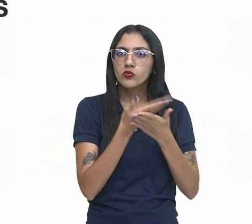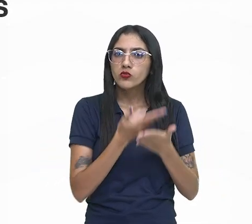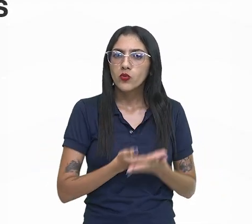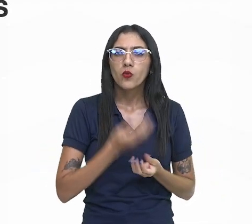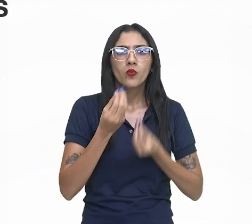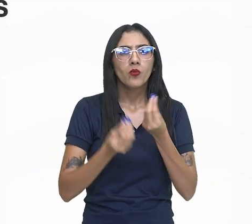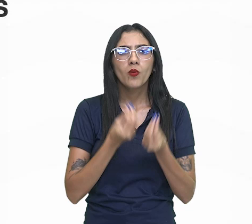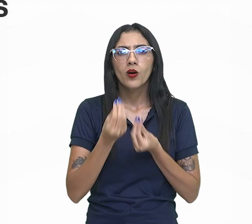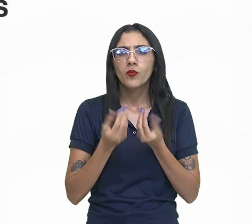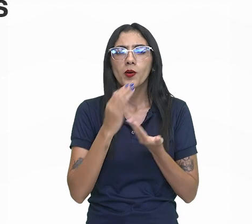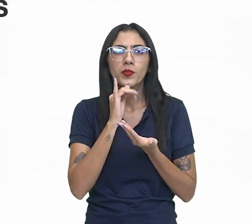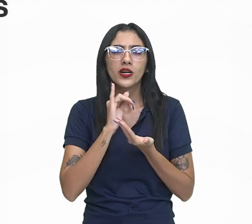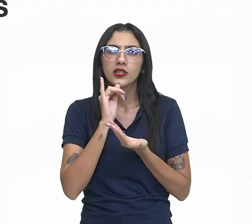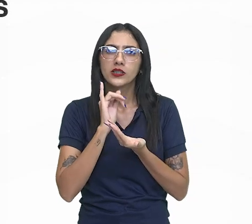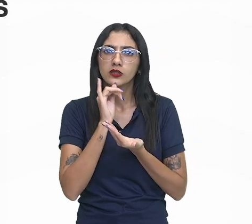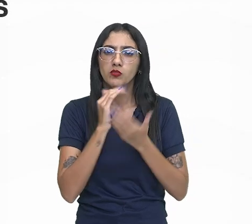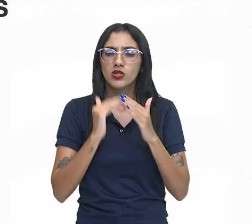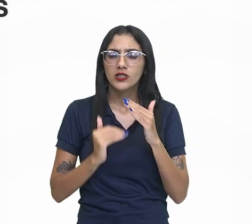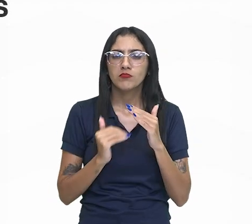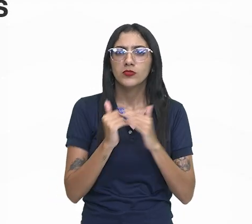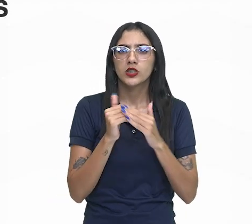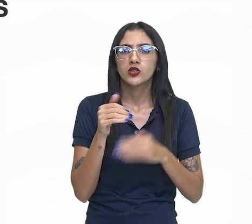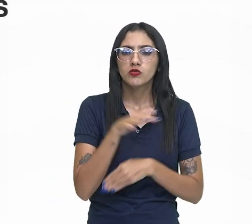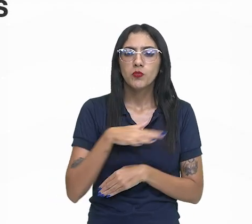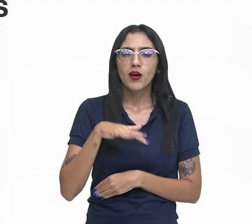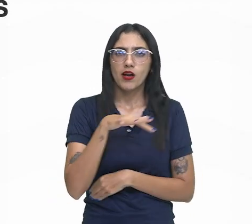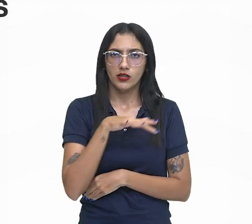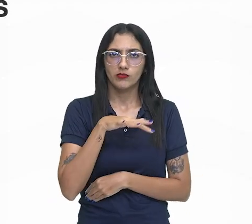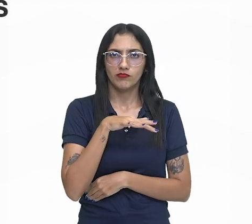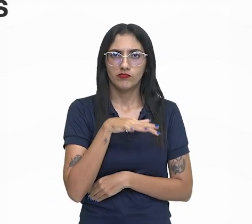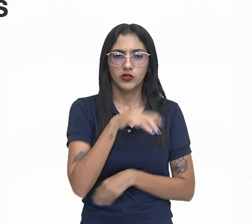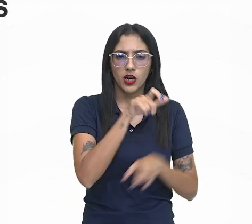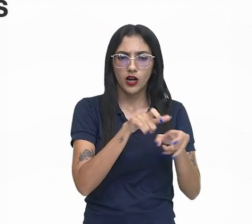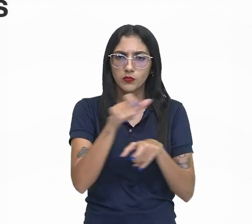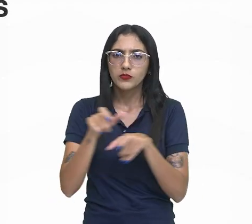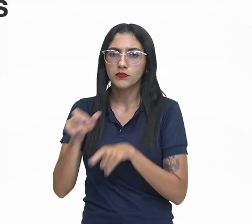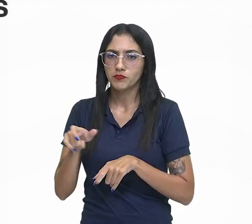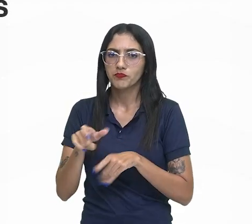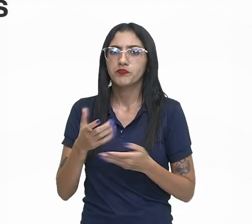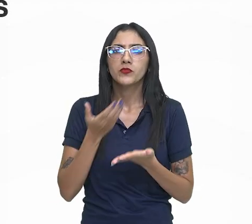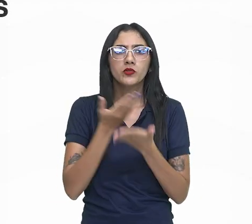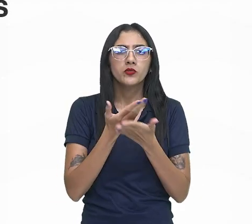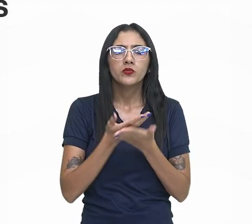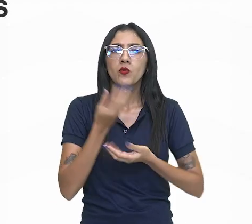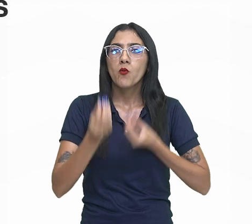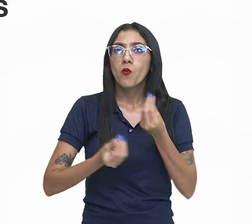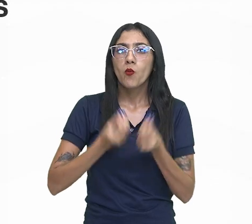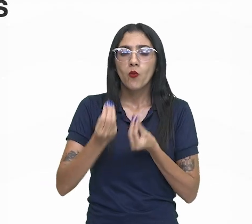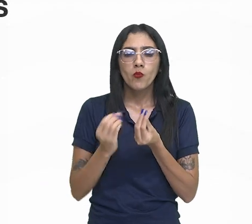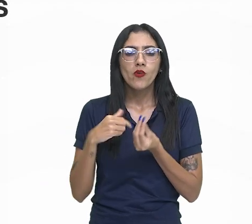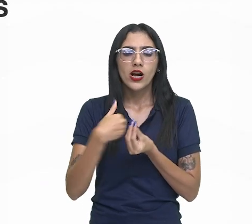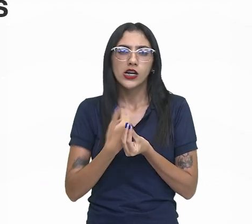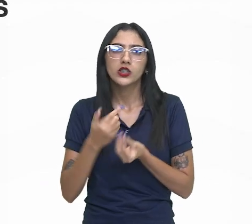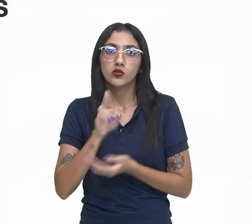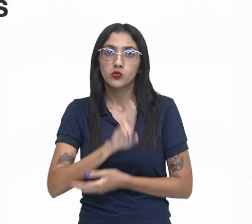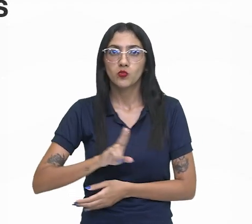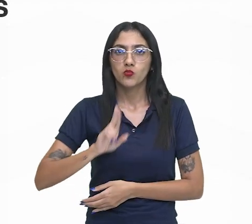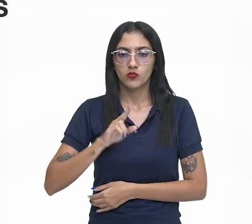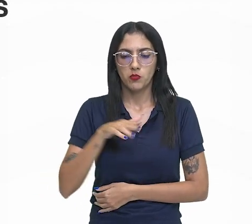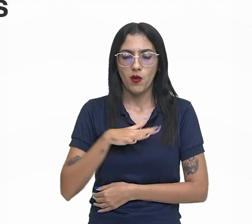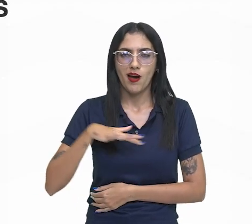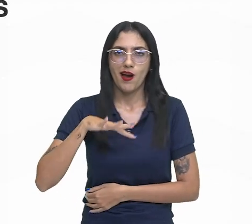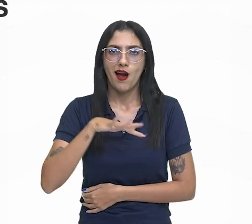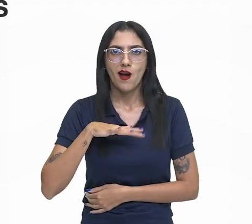do limite de ocupação do espaço de cada um. É o estudo de como ocupamos o nosso espaço